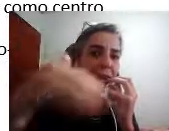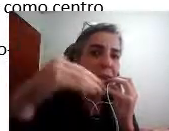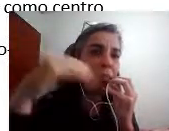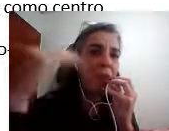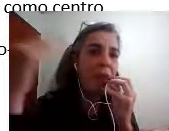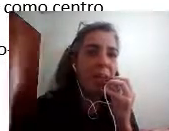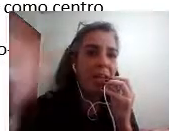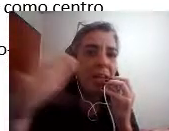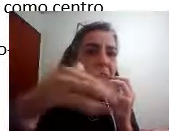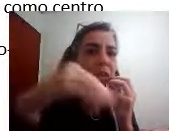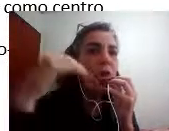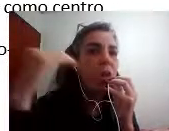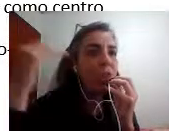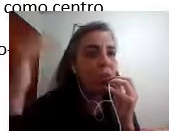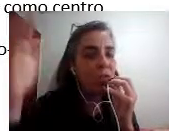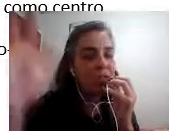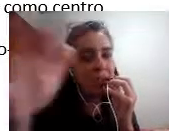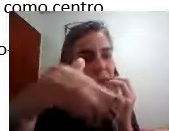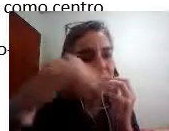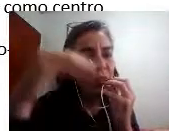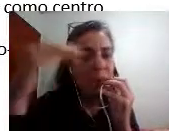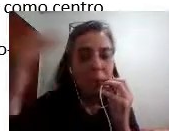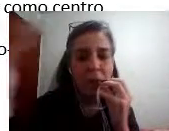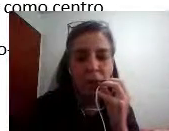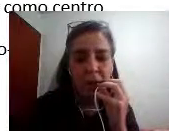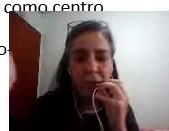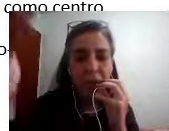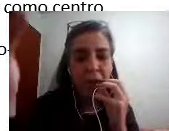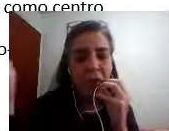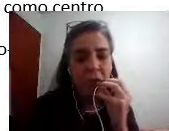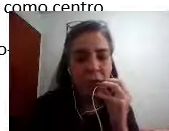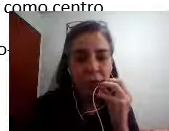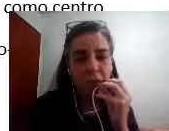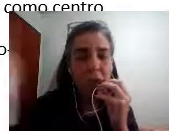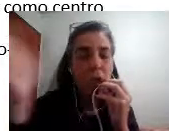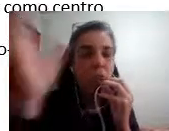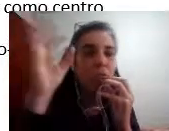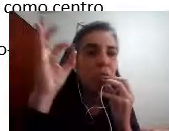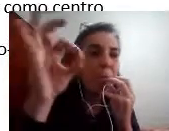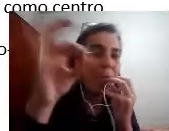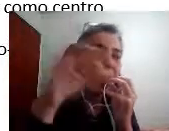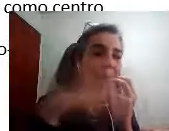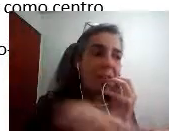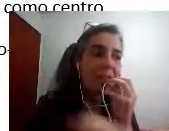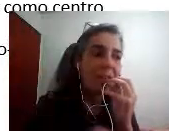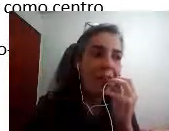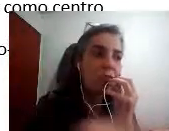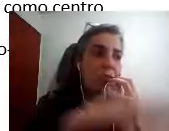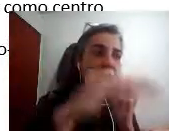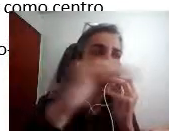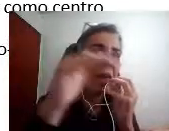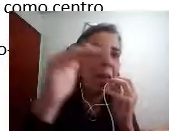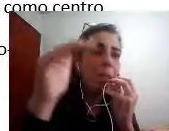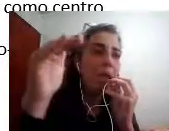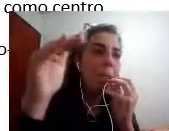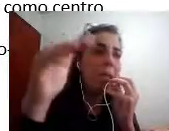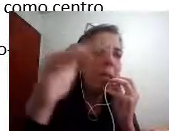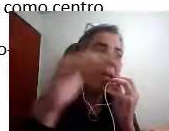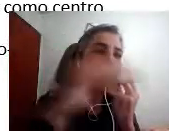vai errando e vai aprendendo, vai consertando, vai melhorando, vai evoluindo. O que não dá é para ficar estático,